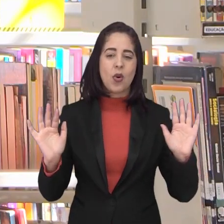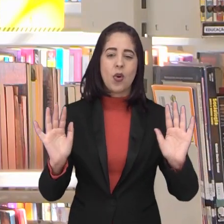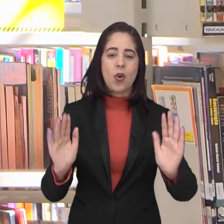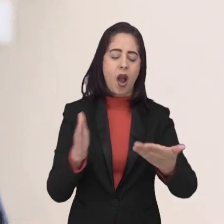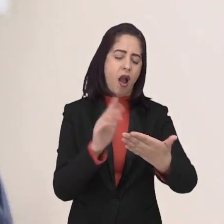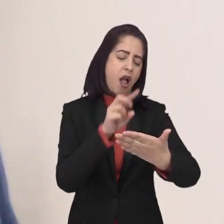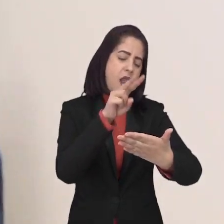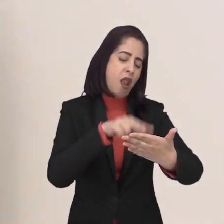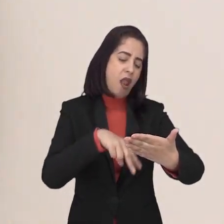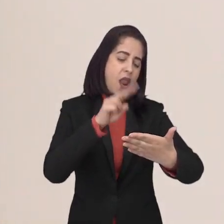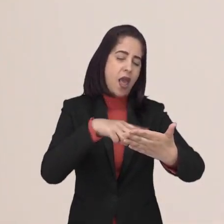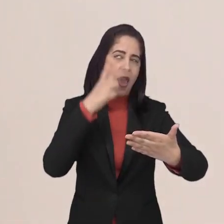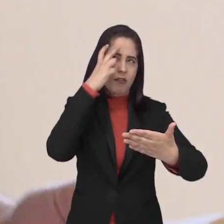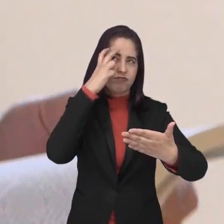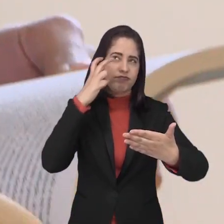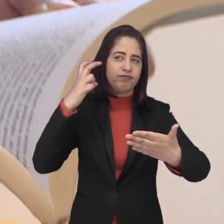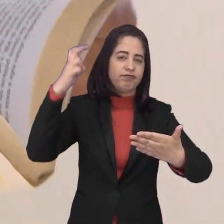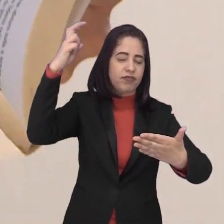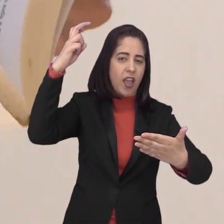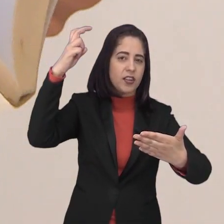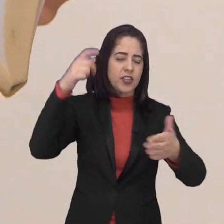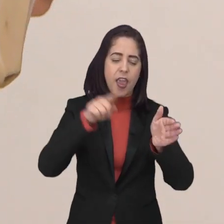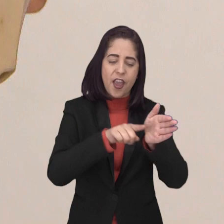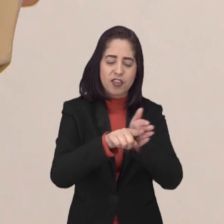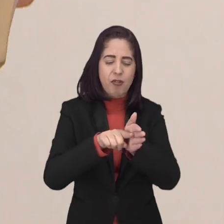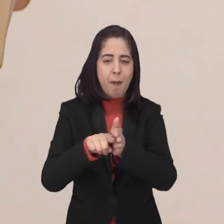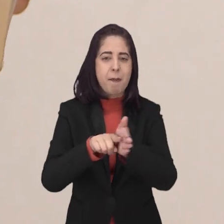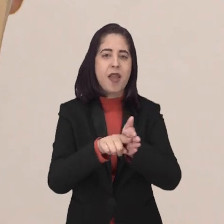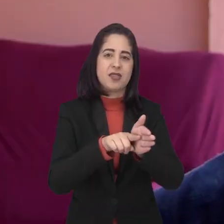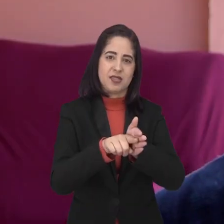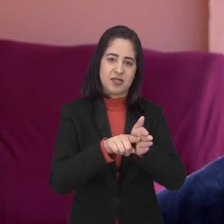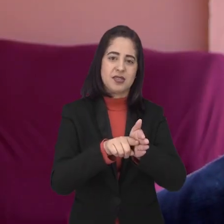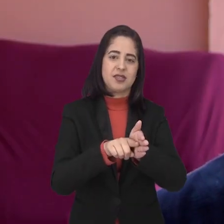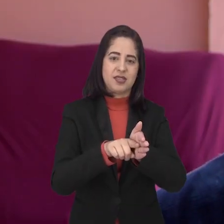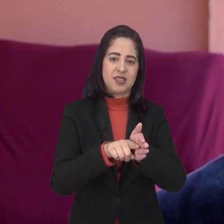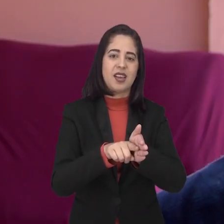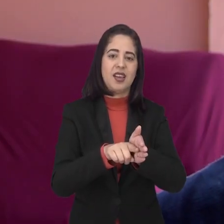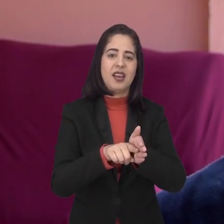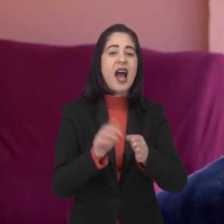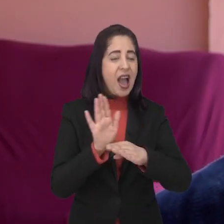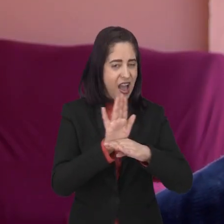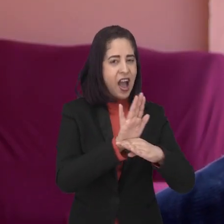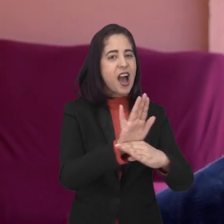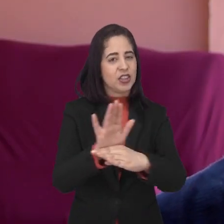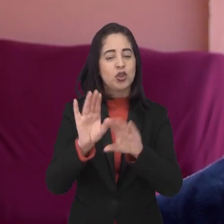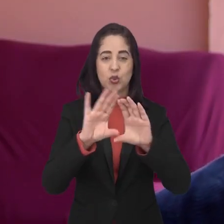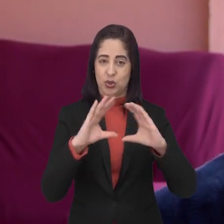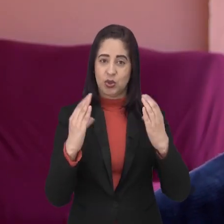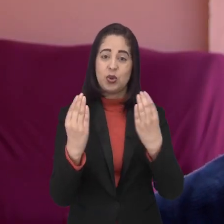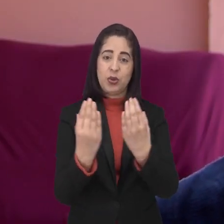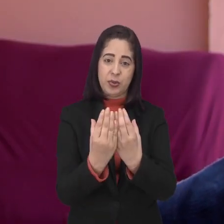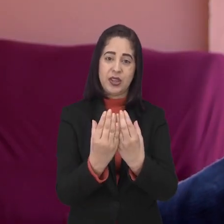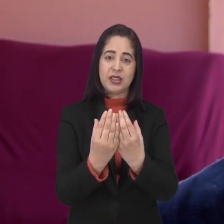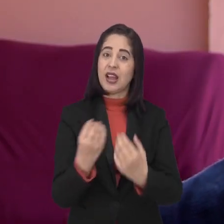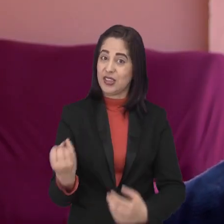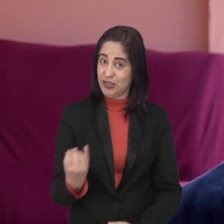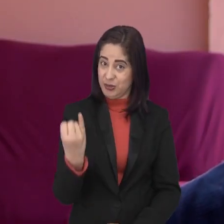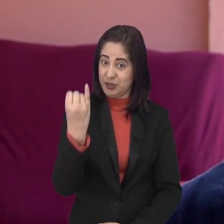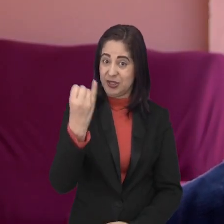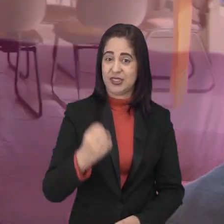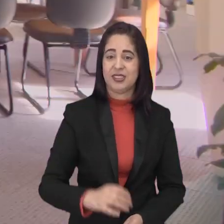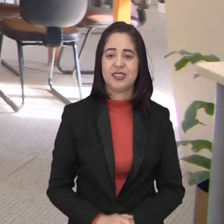mais cultura, terem oportunidade de fazer pesquisa. Então ajuda muito a comunidade, é